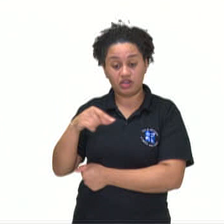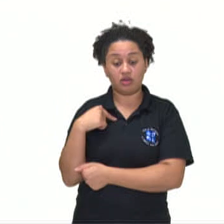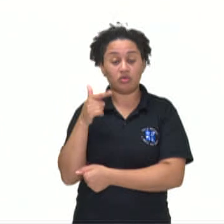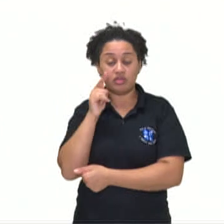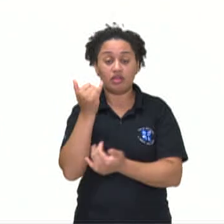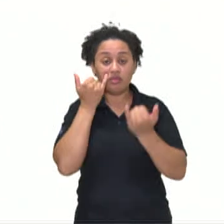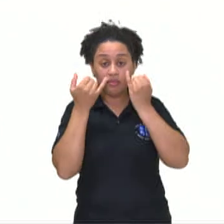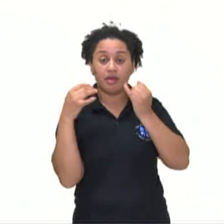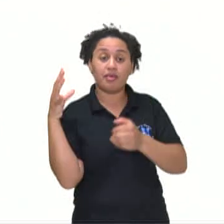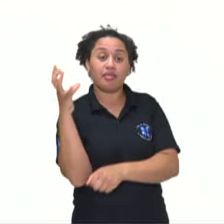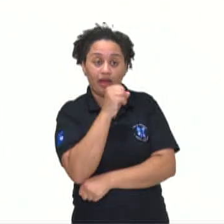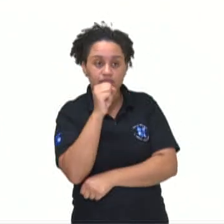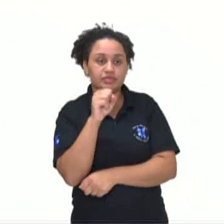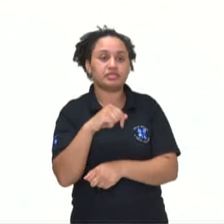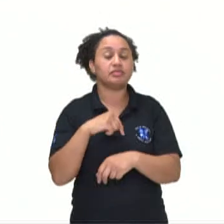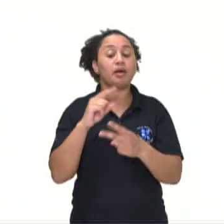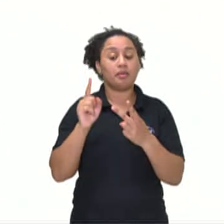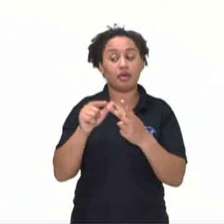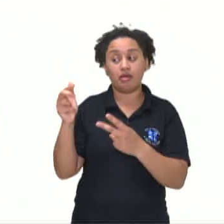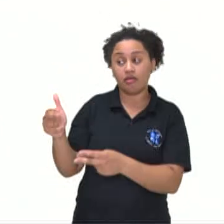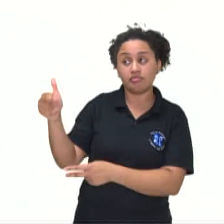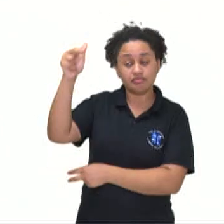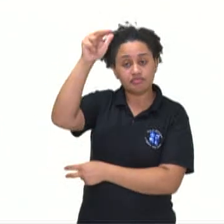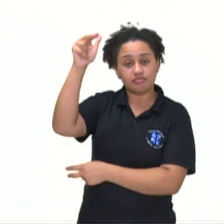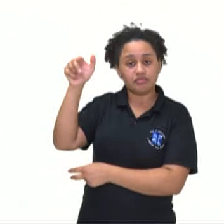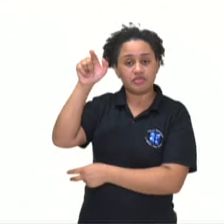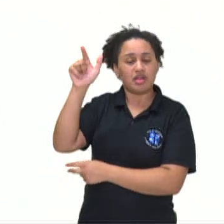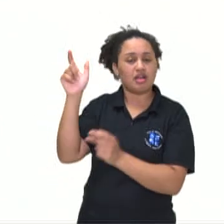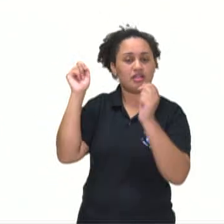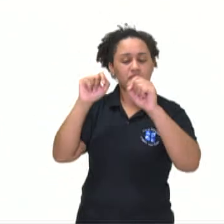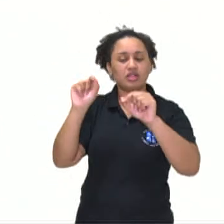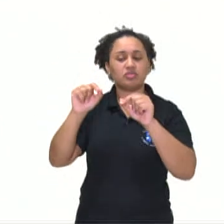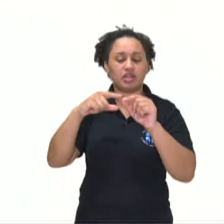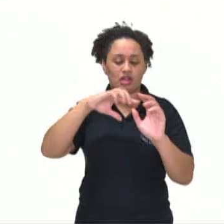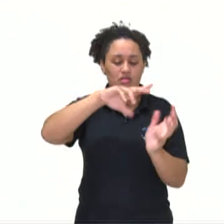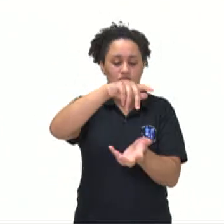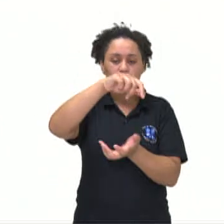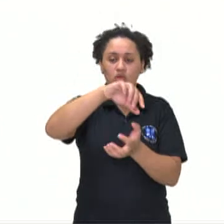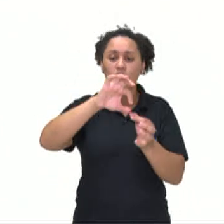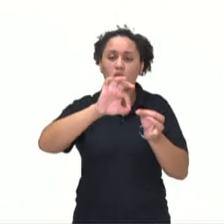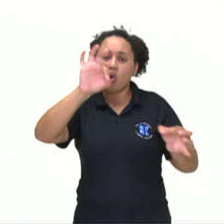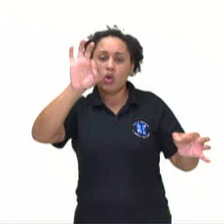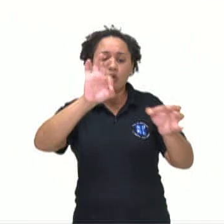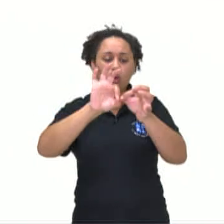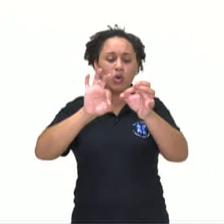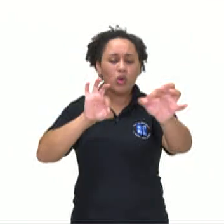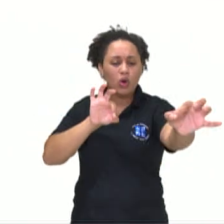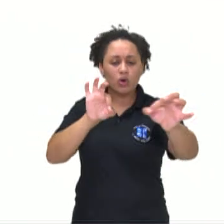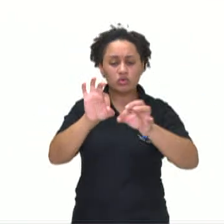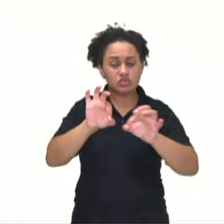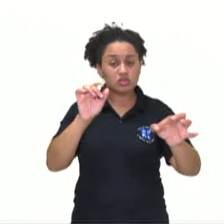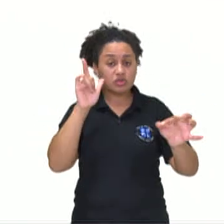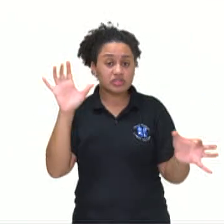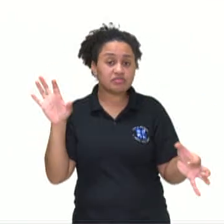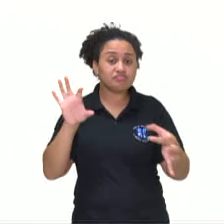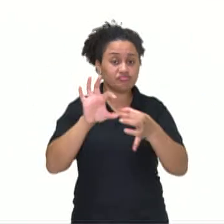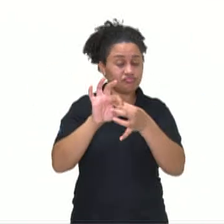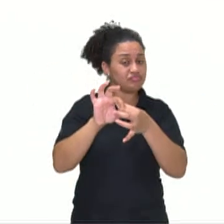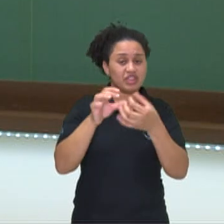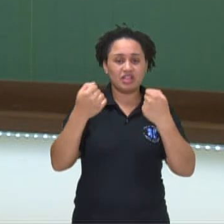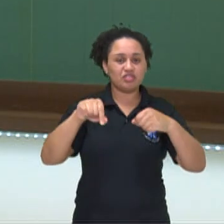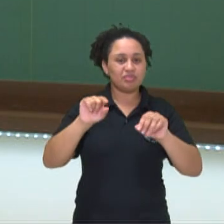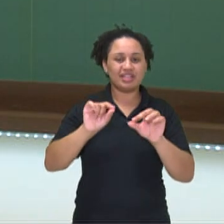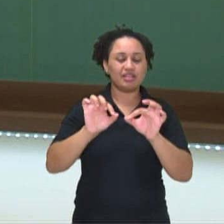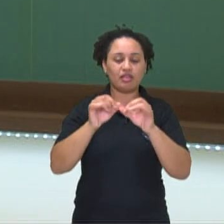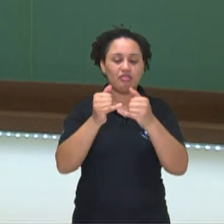informações. Já os satélites, eles são capazes de ligar os pontos mais distantes do nosso planeta sem a necessidade de cabos.